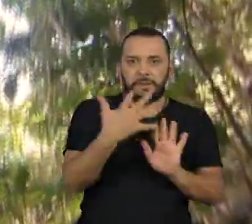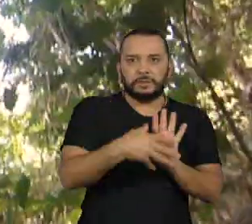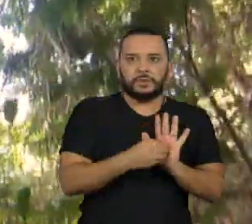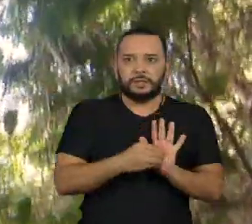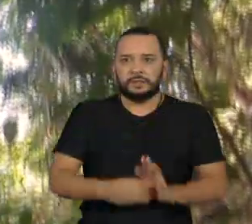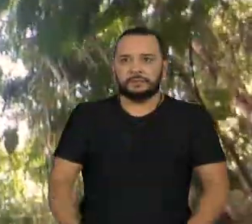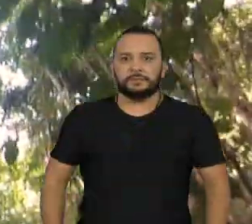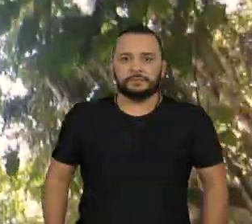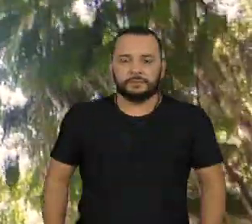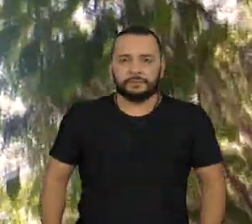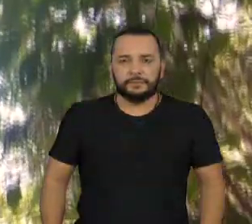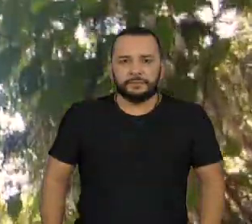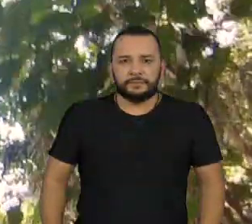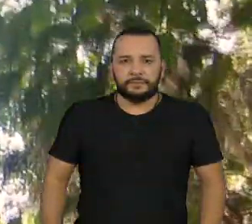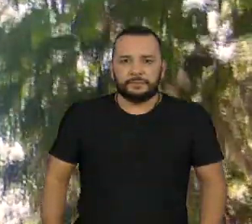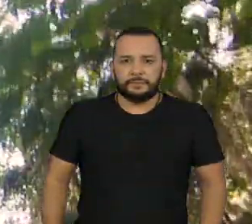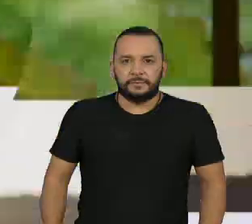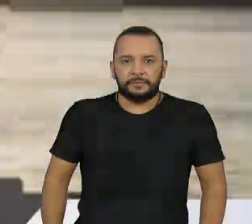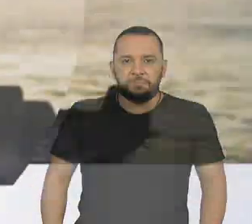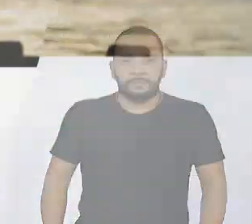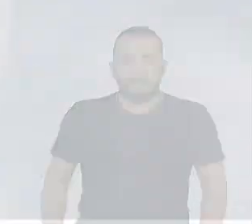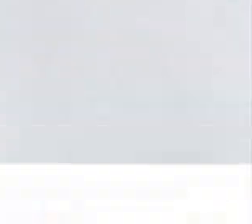amazônica.